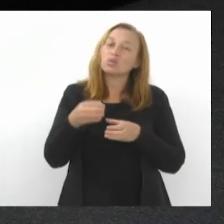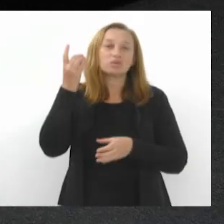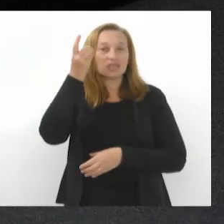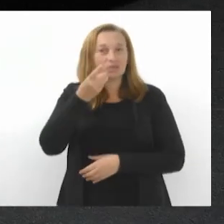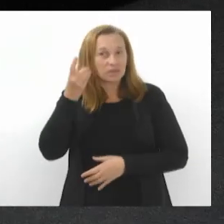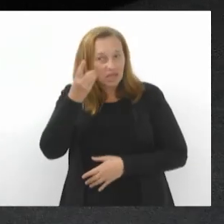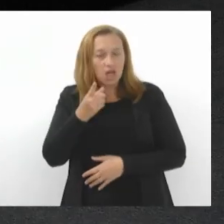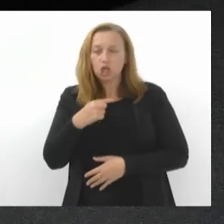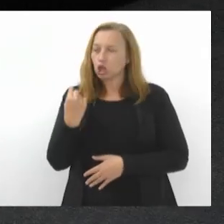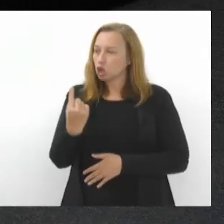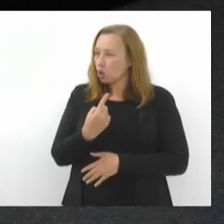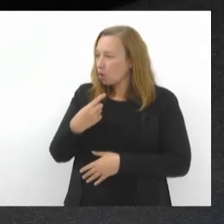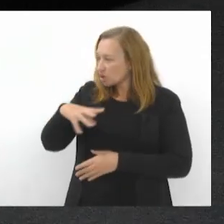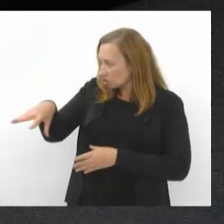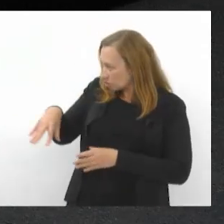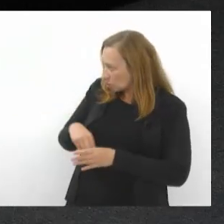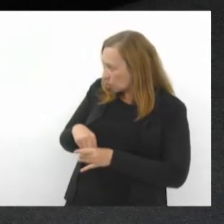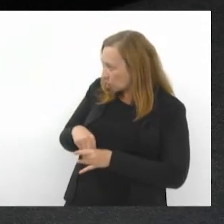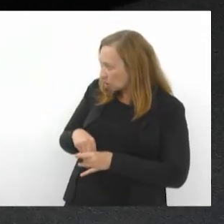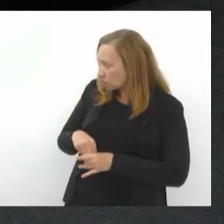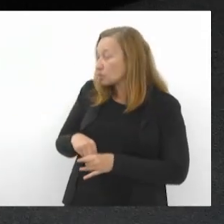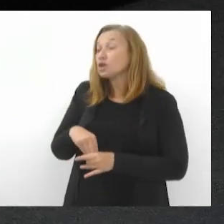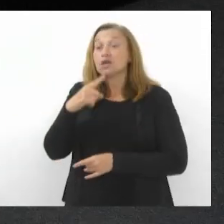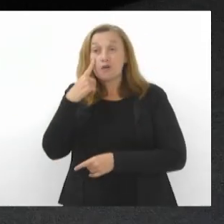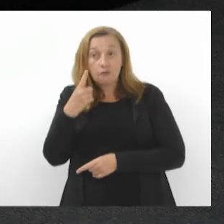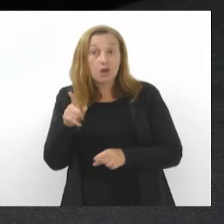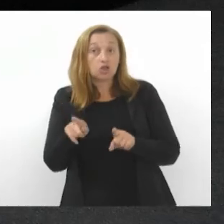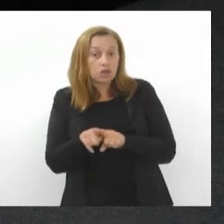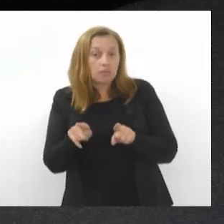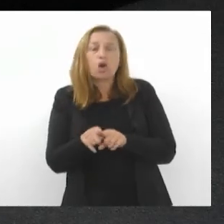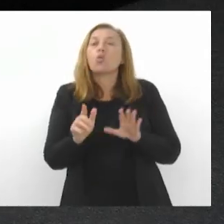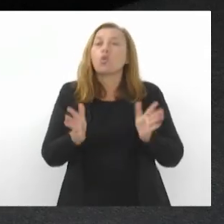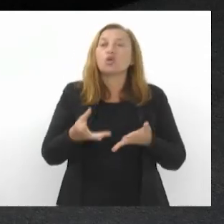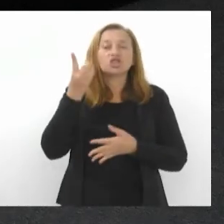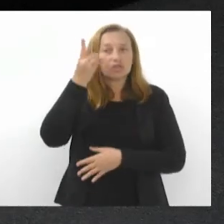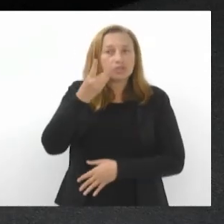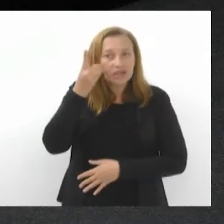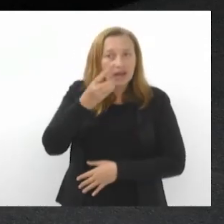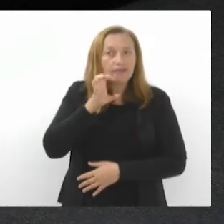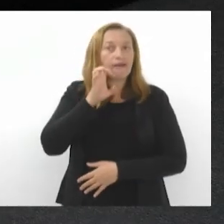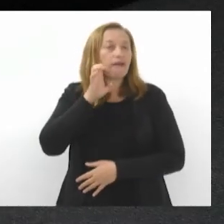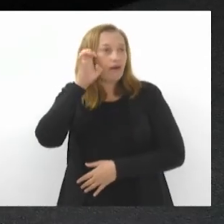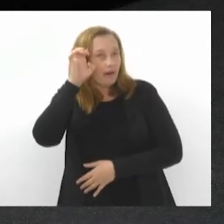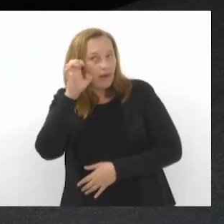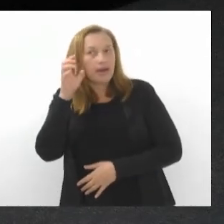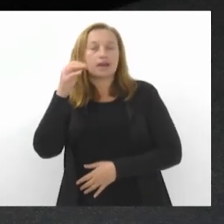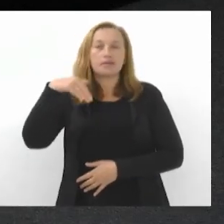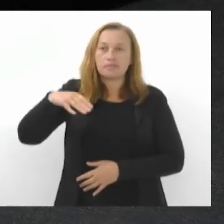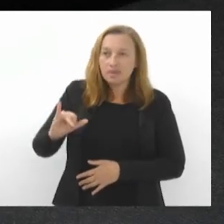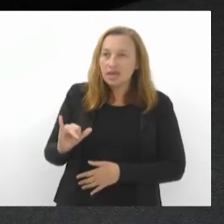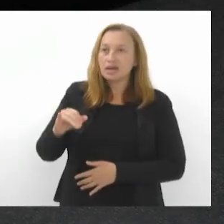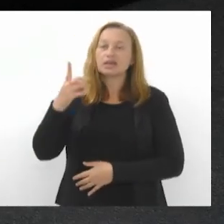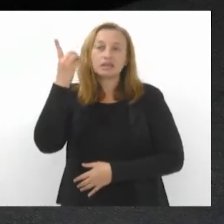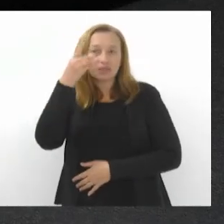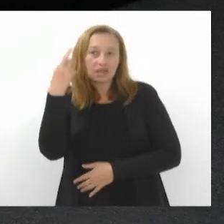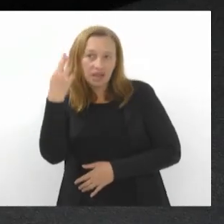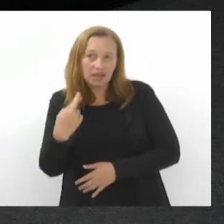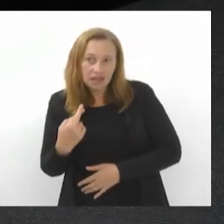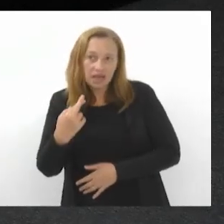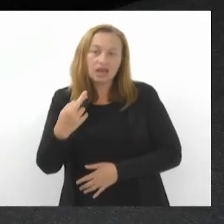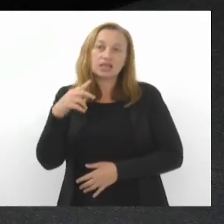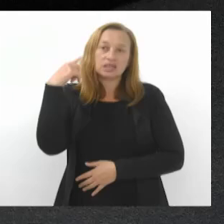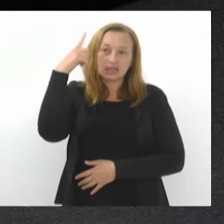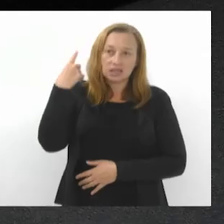deputados, e nós estamos nesse grupo, e vejo também hoje deputada Élica, deputado Mink, deputada Renata, deputada